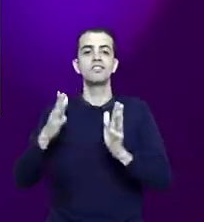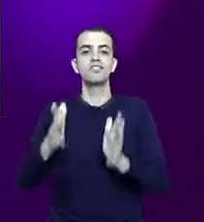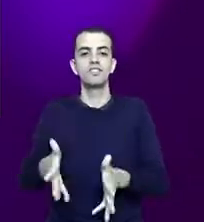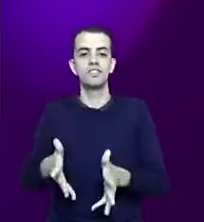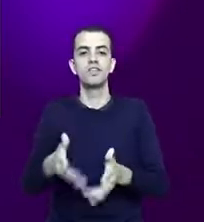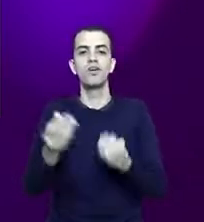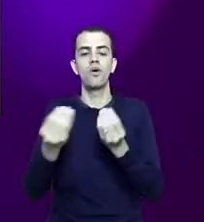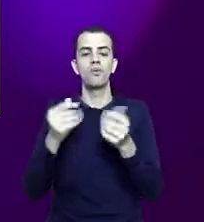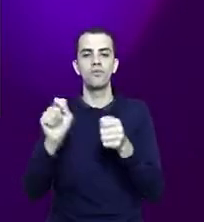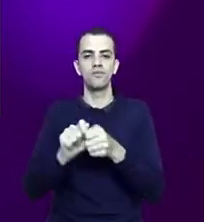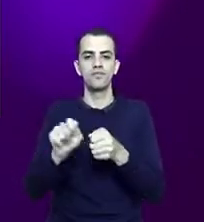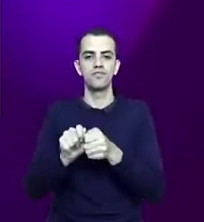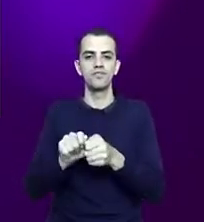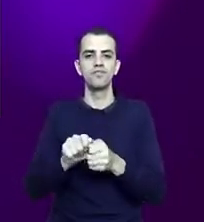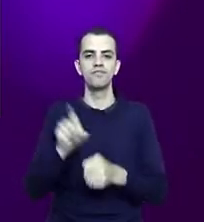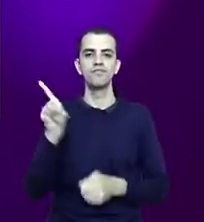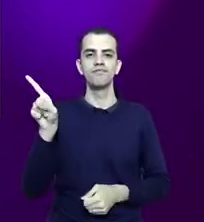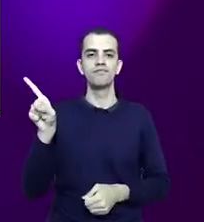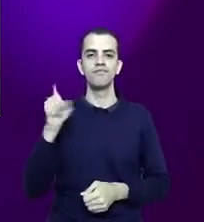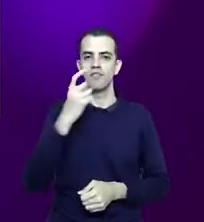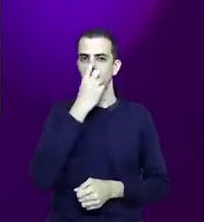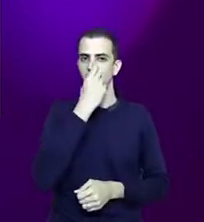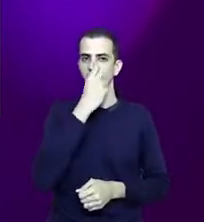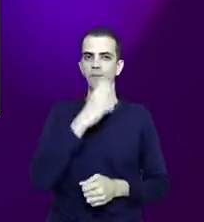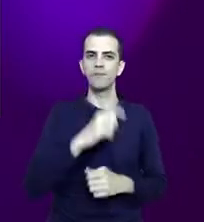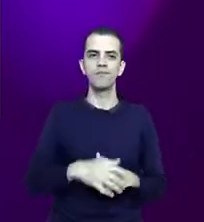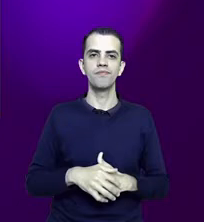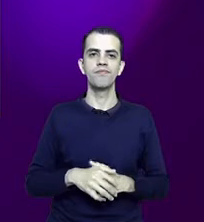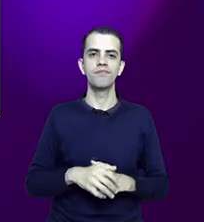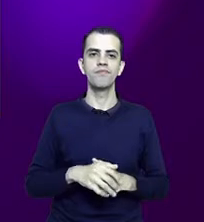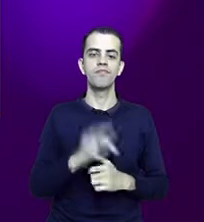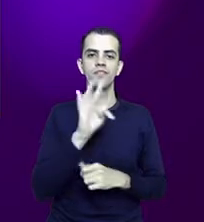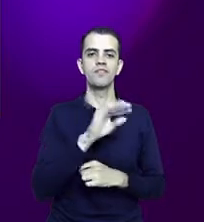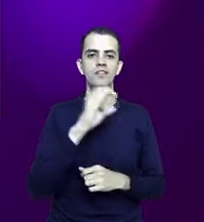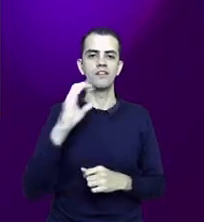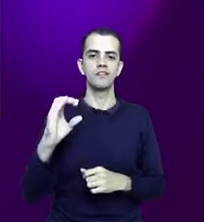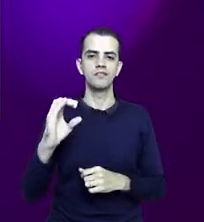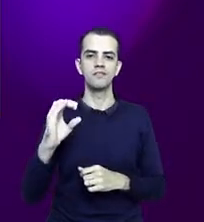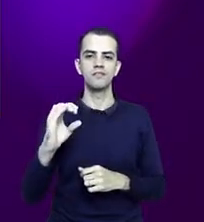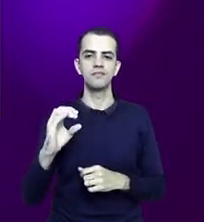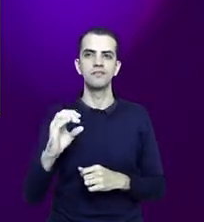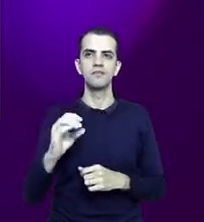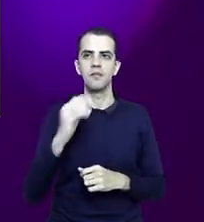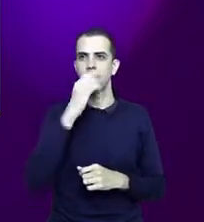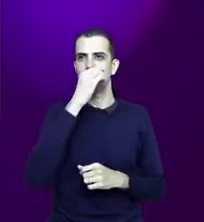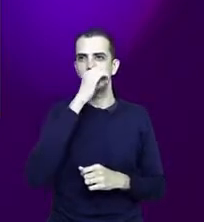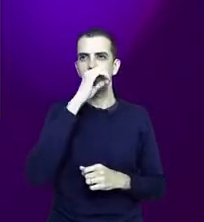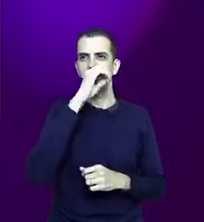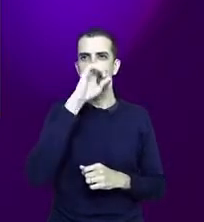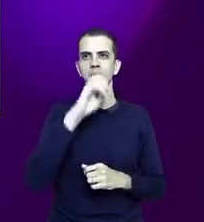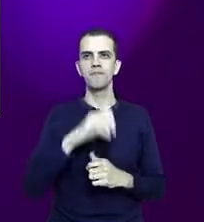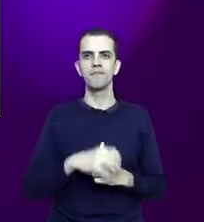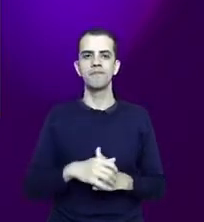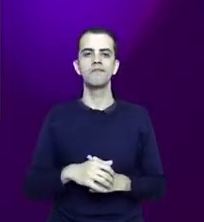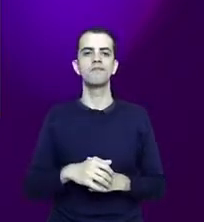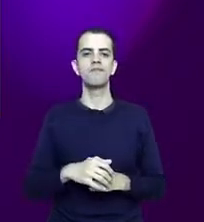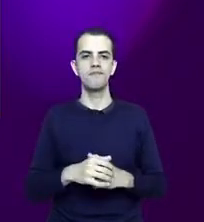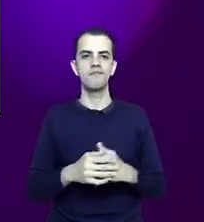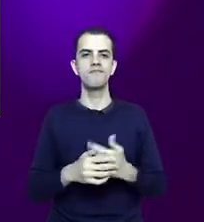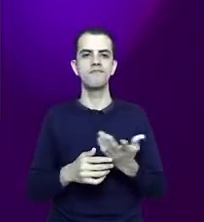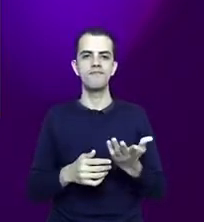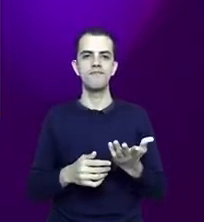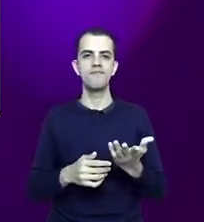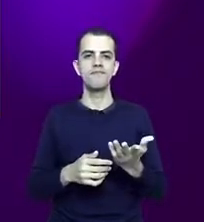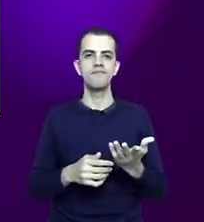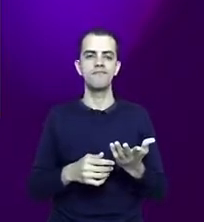alargamento da superfície, aquele afundamento central, e na tomografia depois a gente consegue restaurar de